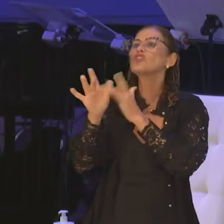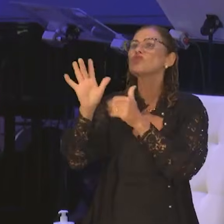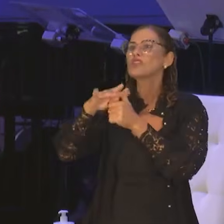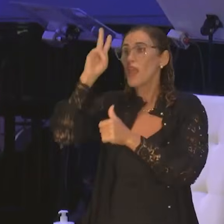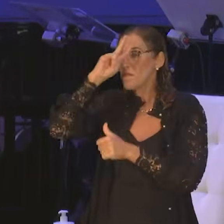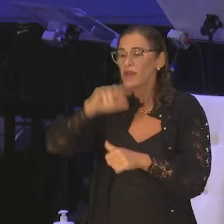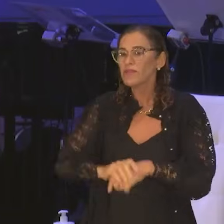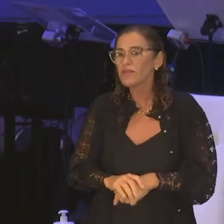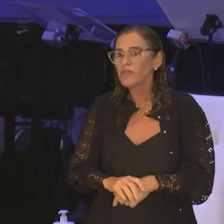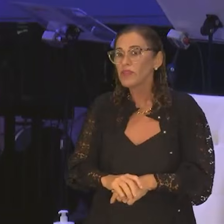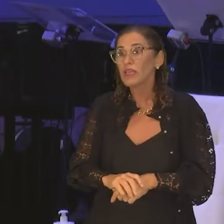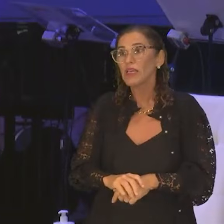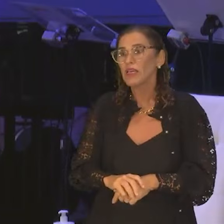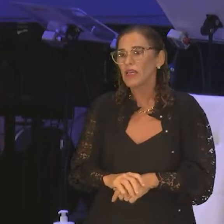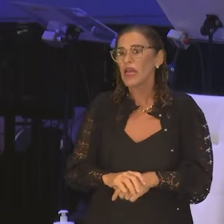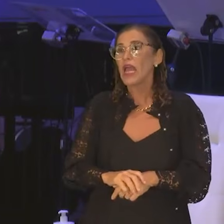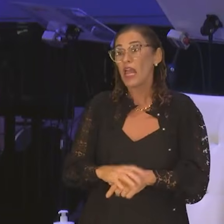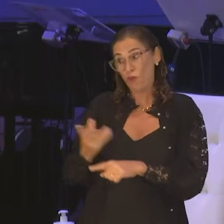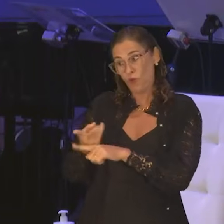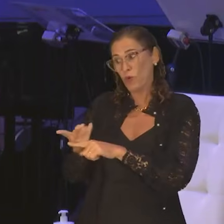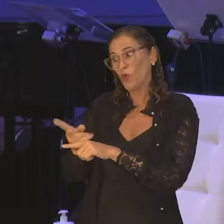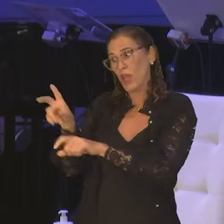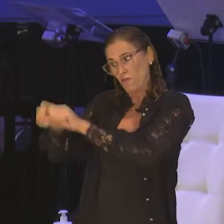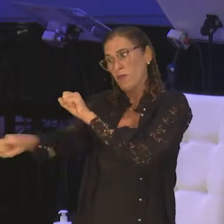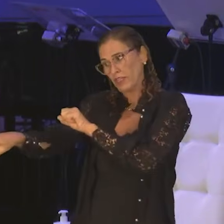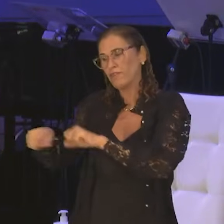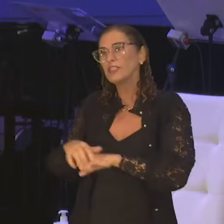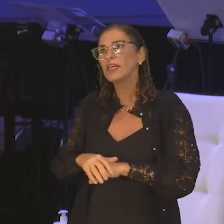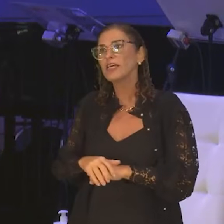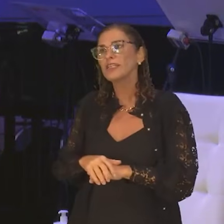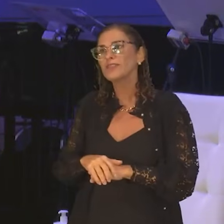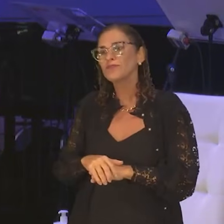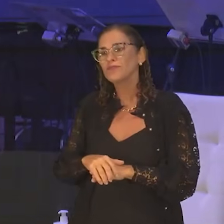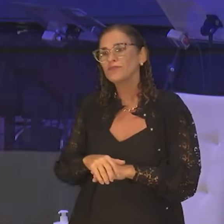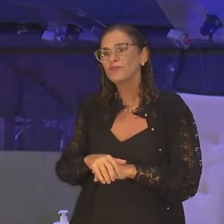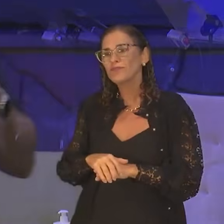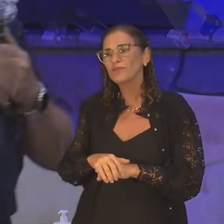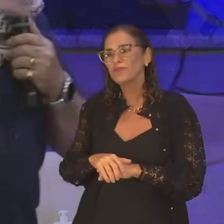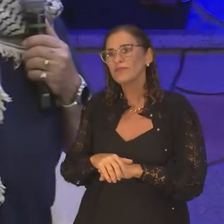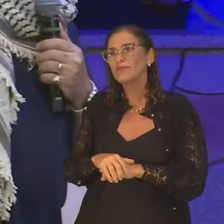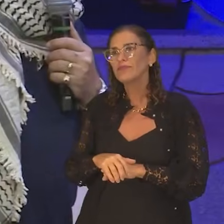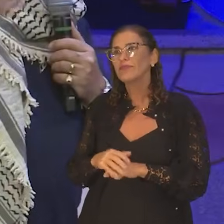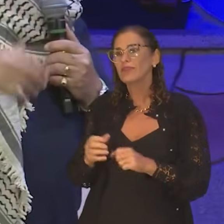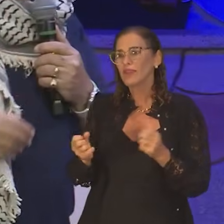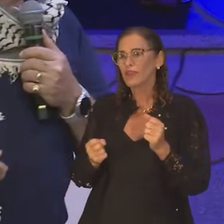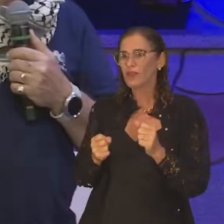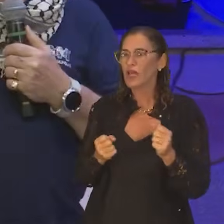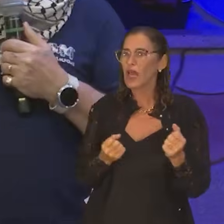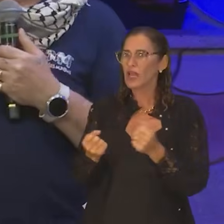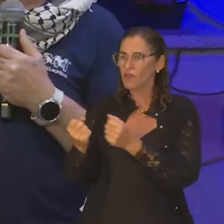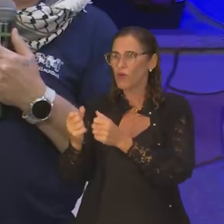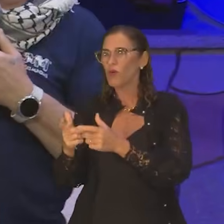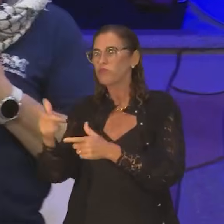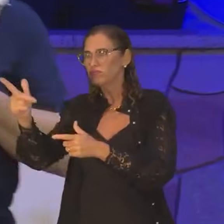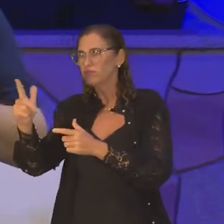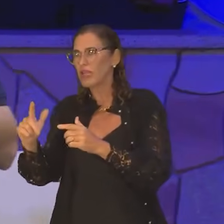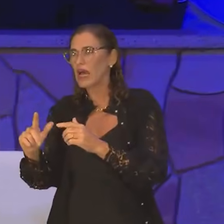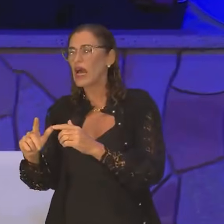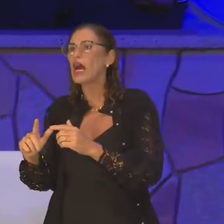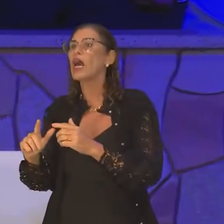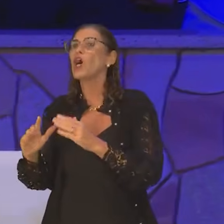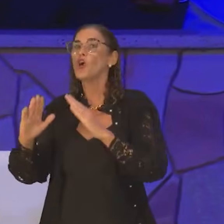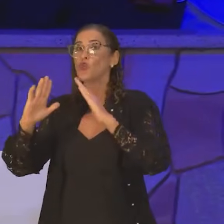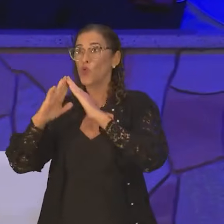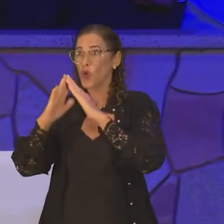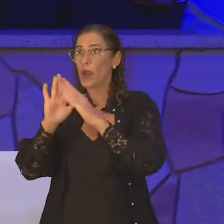Lembra? Se não deu certo, eu vou te procurar. Ele falou, sobe. Subimos no carro, me levou num centro de recuperação em Foz do Iguaçu. Logo